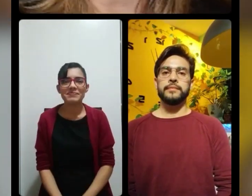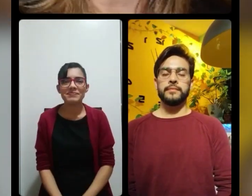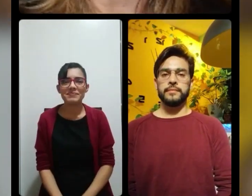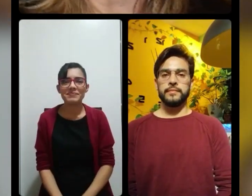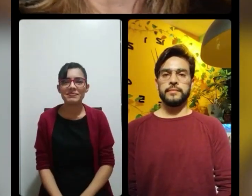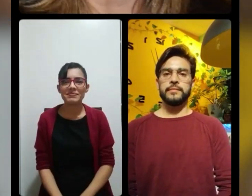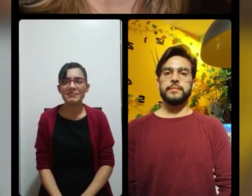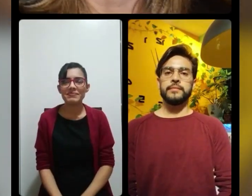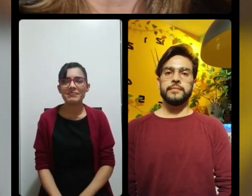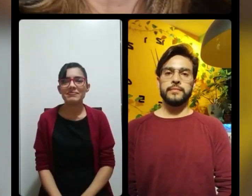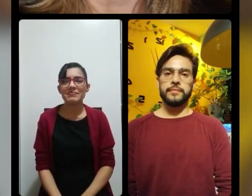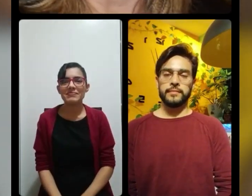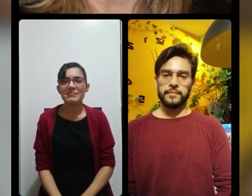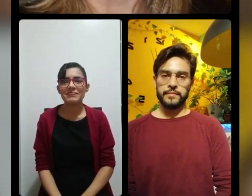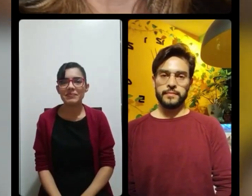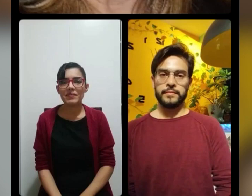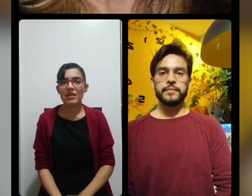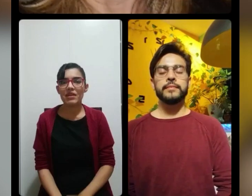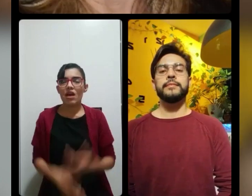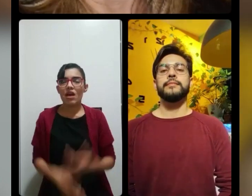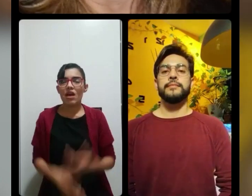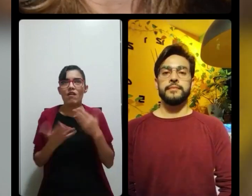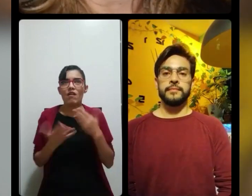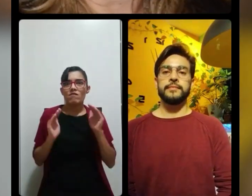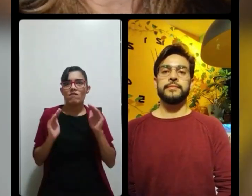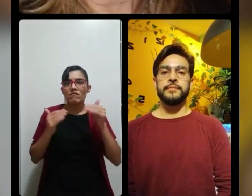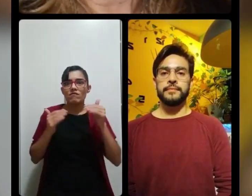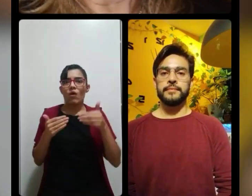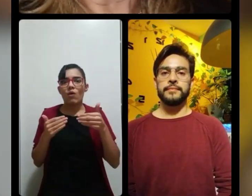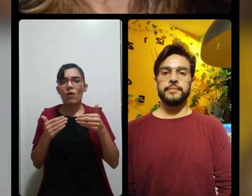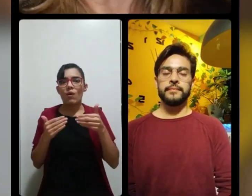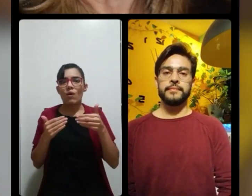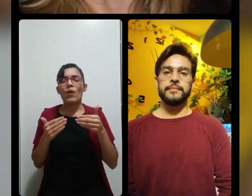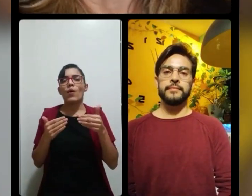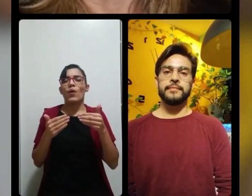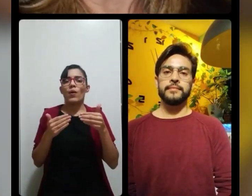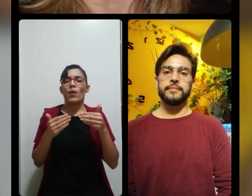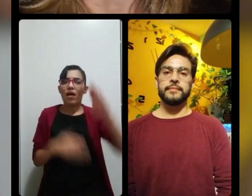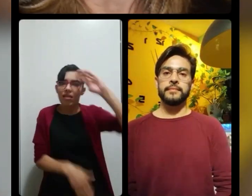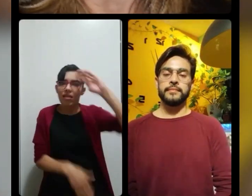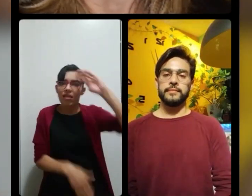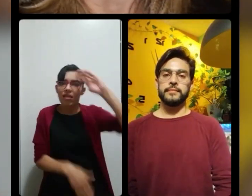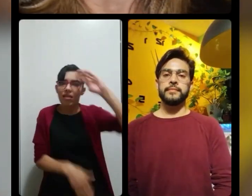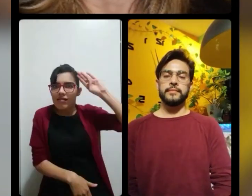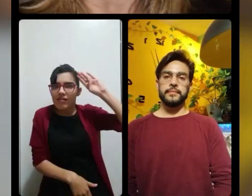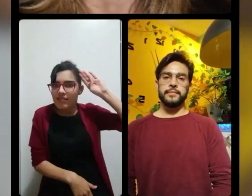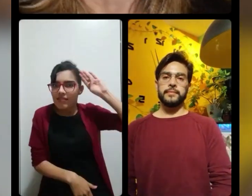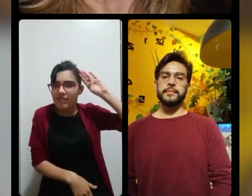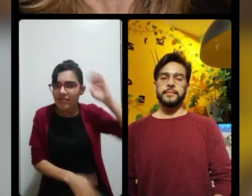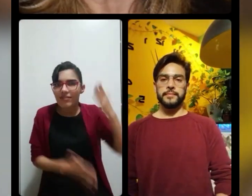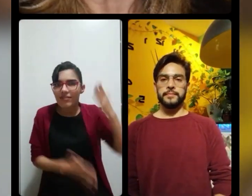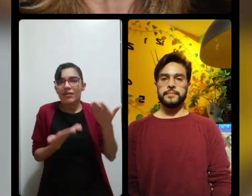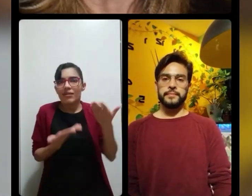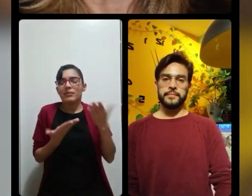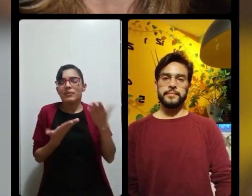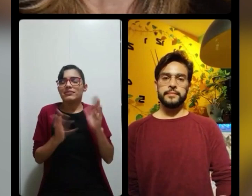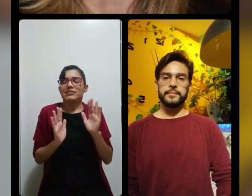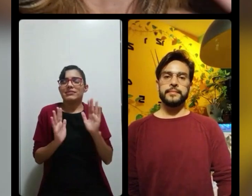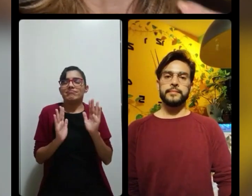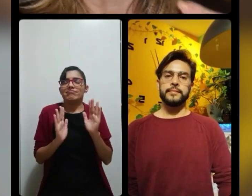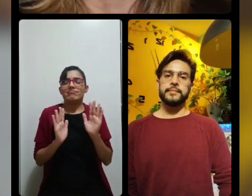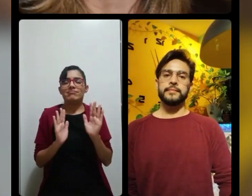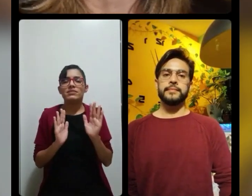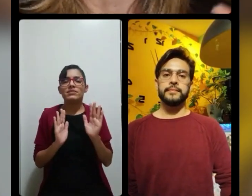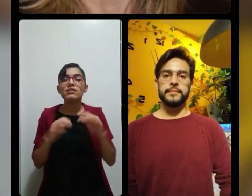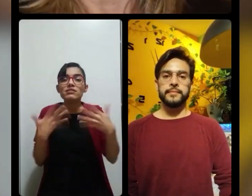formais, acadêmicas e tudo mais. É, então, só explicando para quem está nos assistindo, essa live